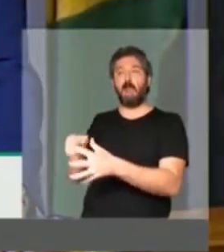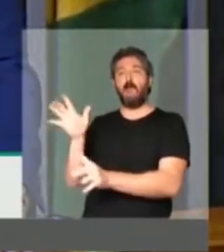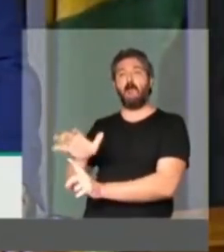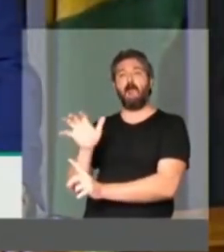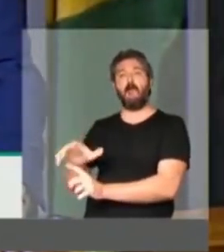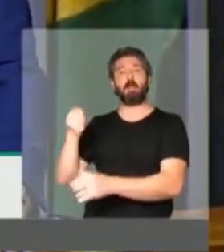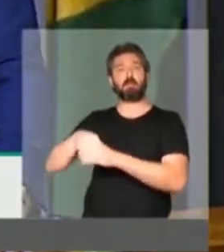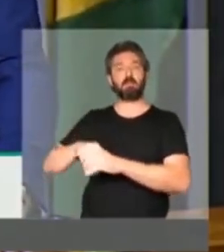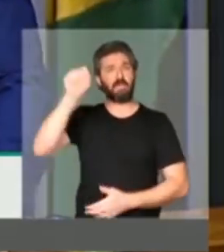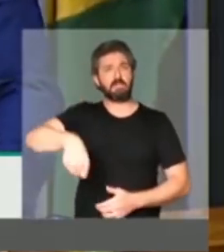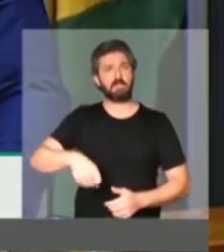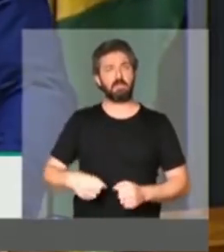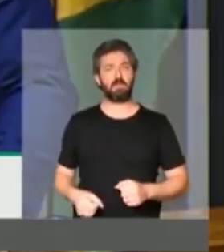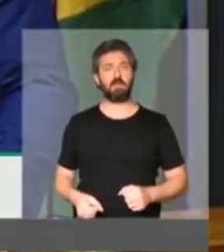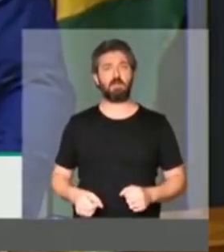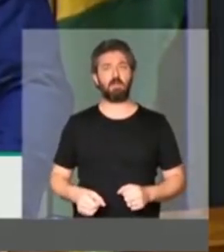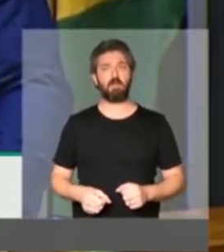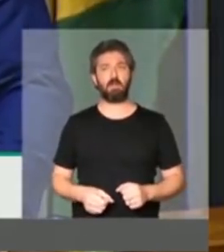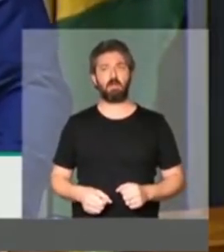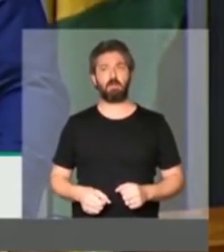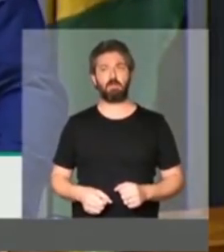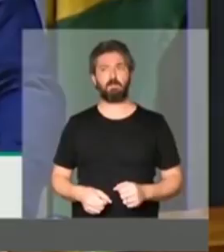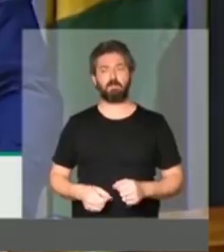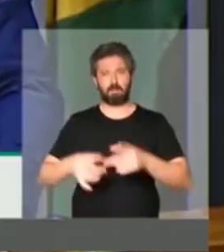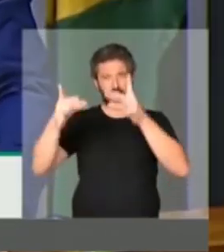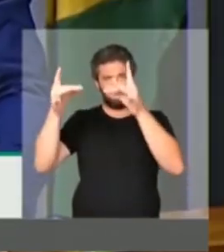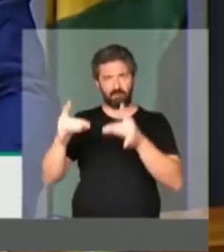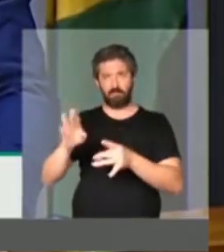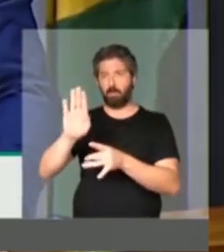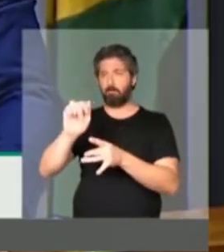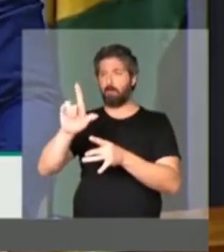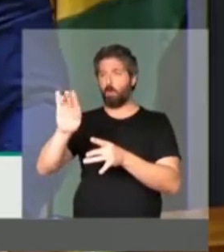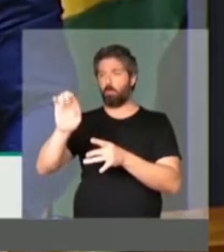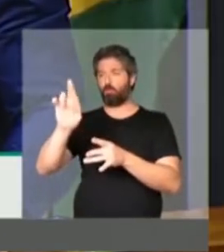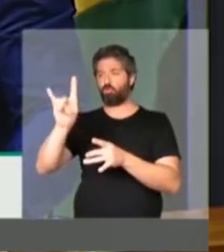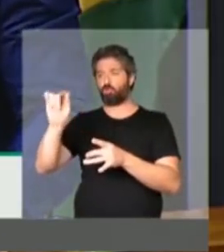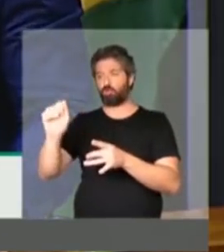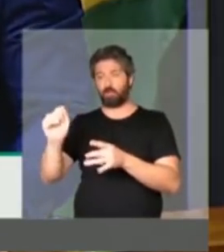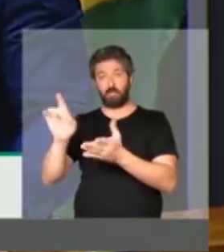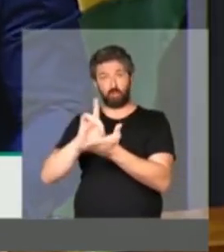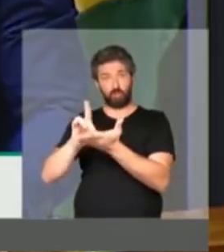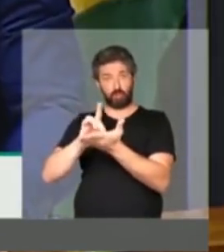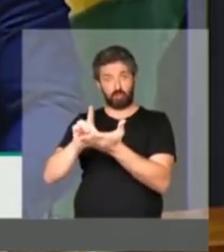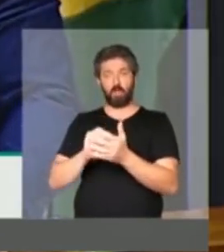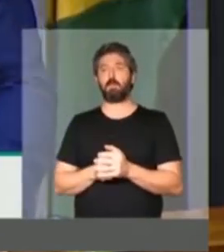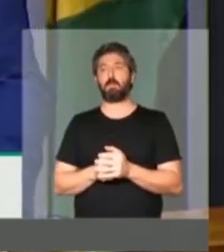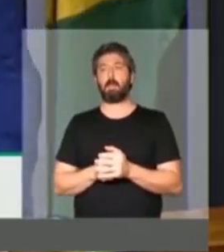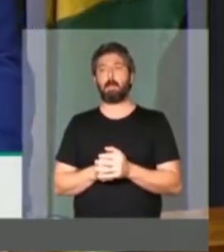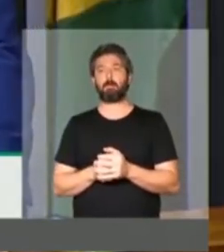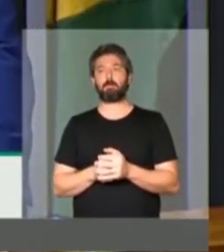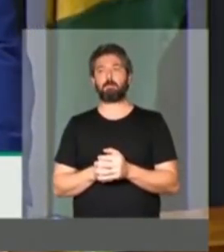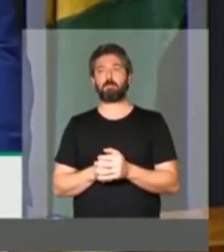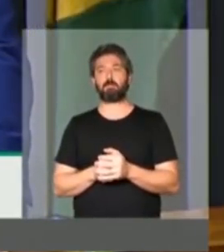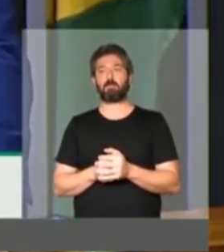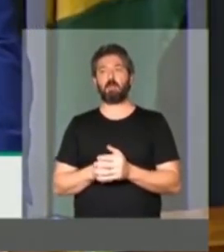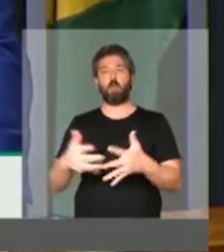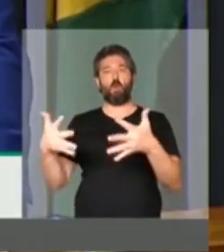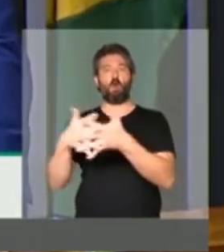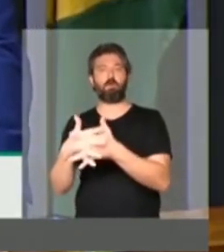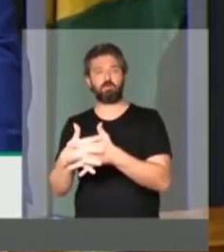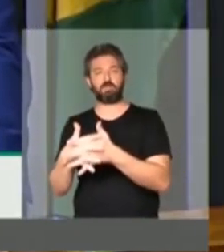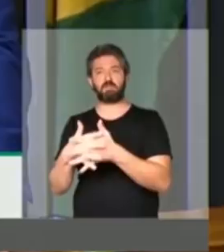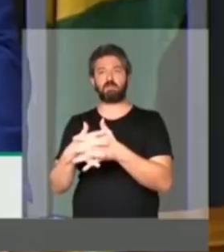nas universidades. A definição de balbúrdia no dicionário é